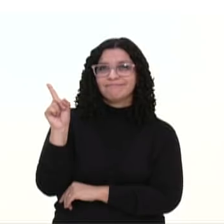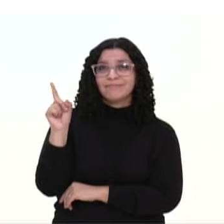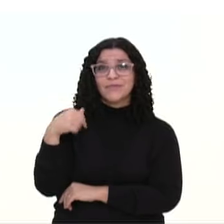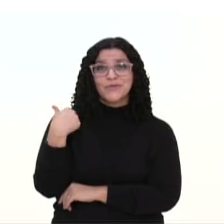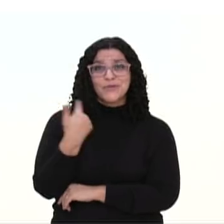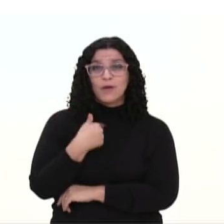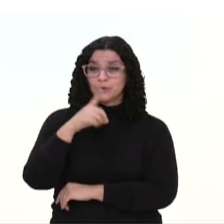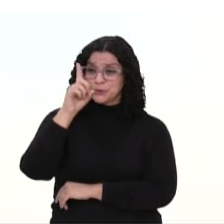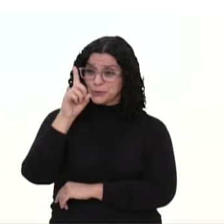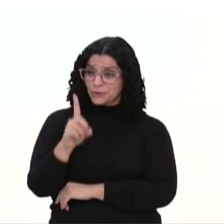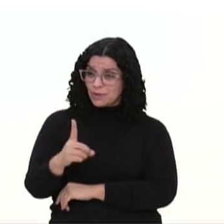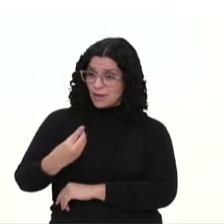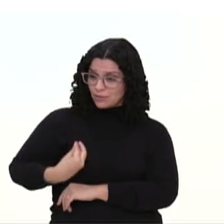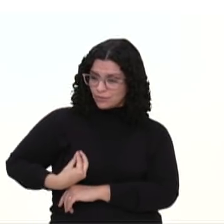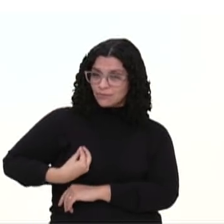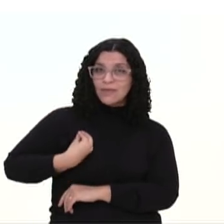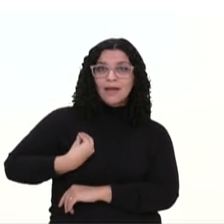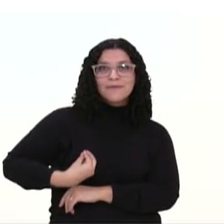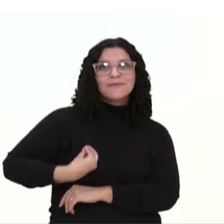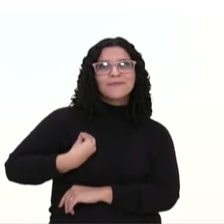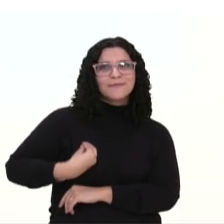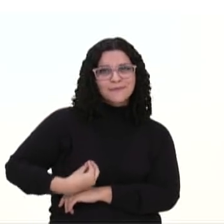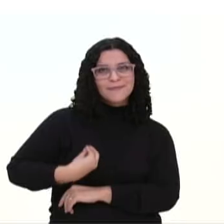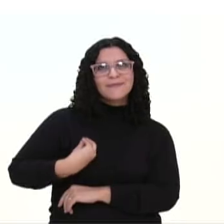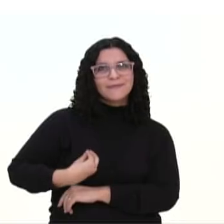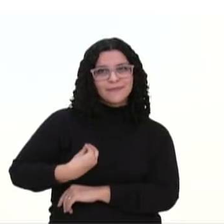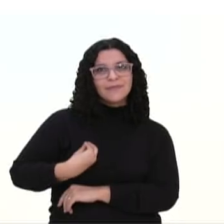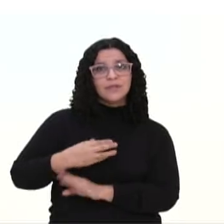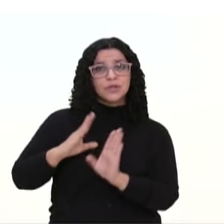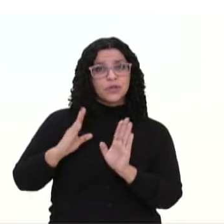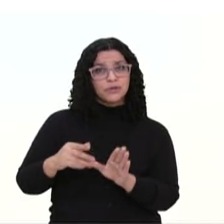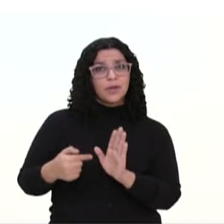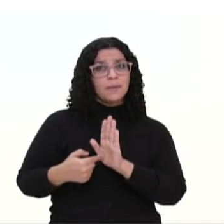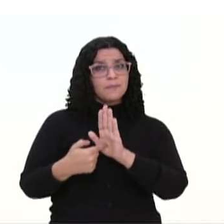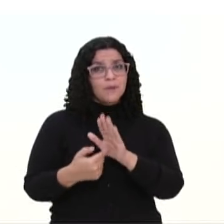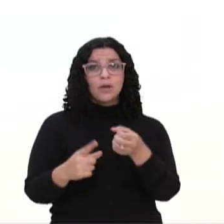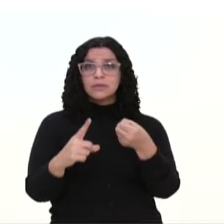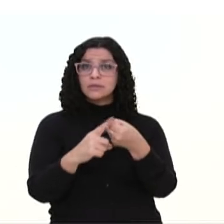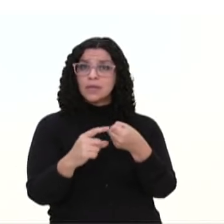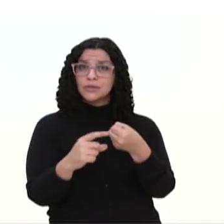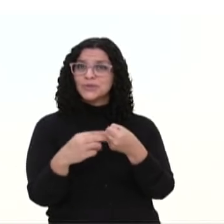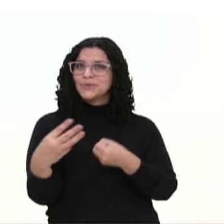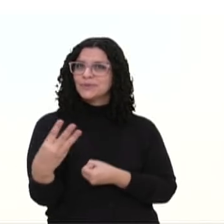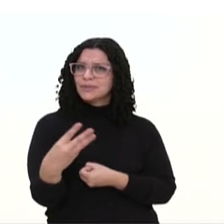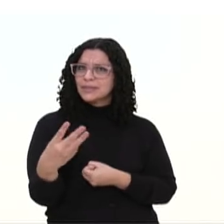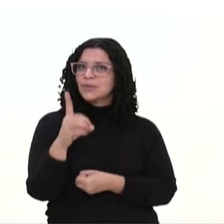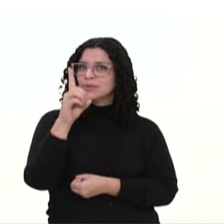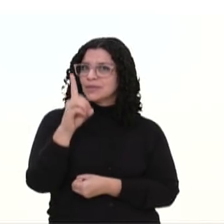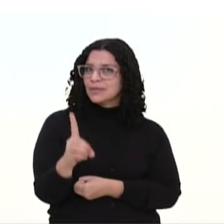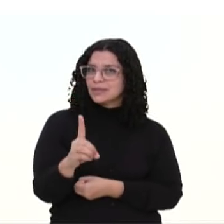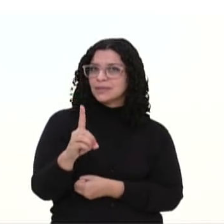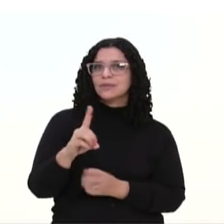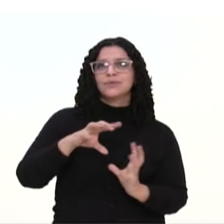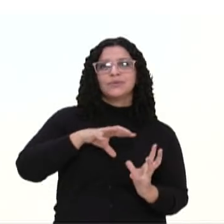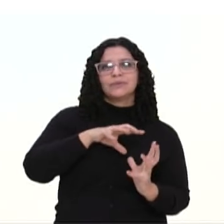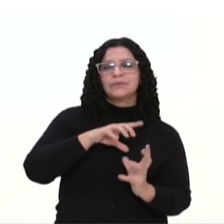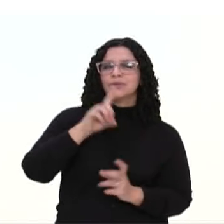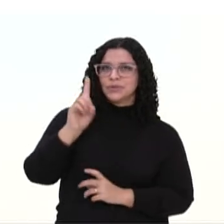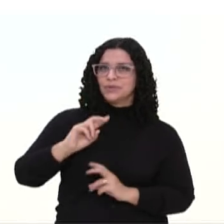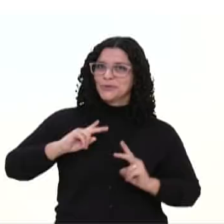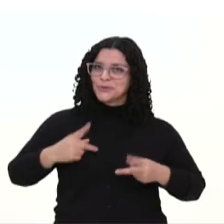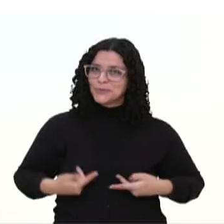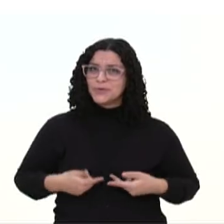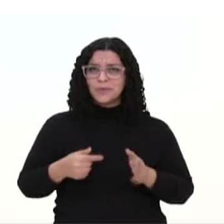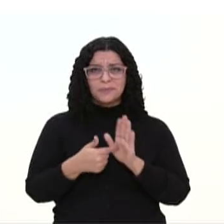O direito à vida, tal qual é estipulado no artigo 3º da Declaração dos Direitos do Homem,